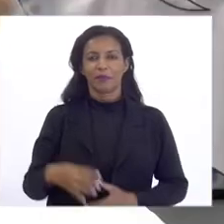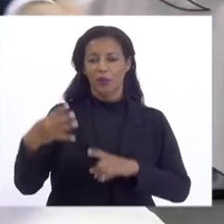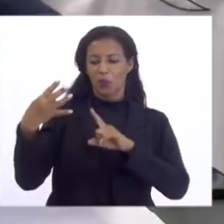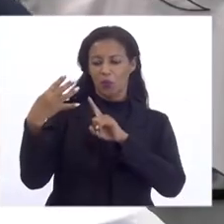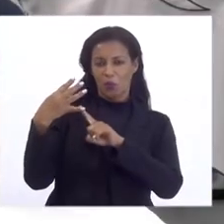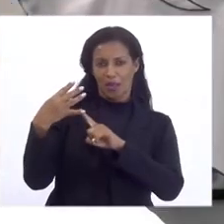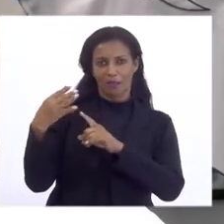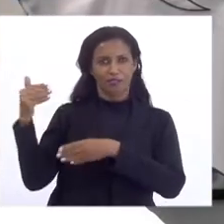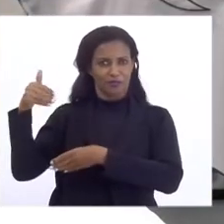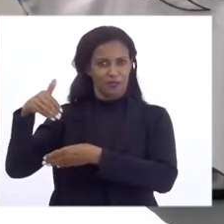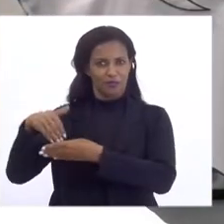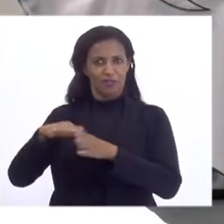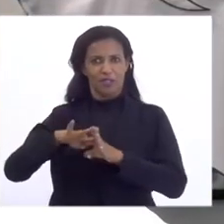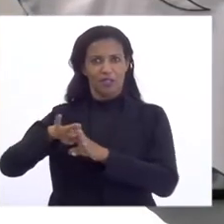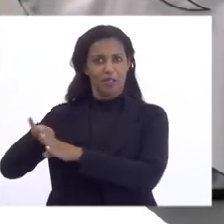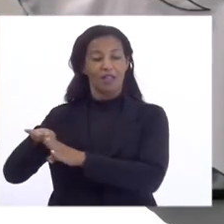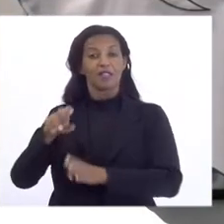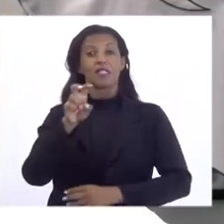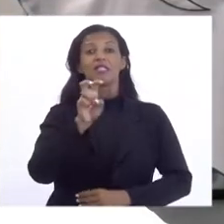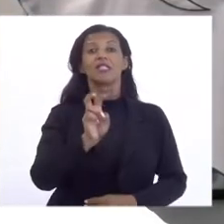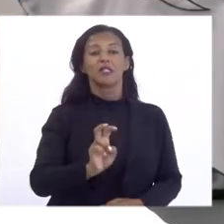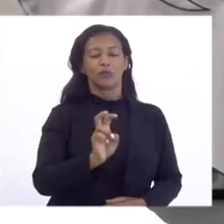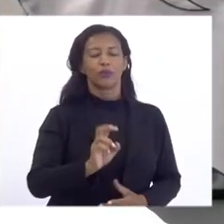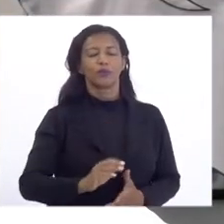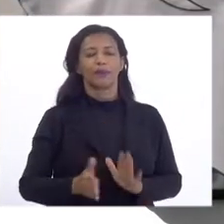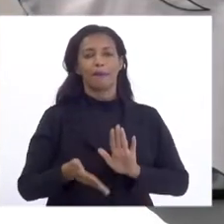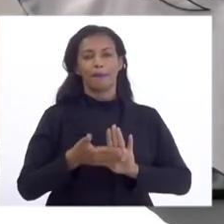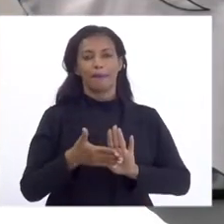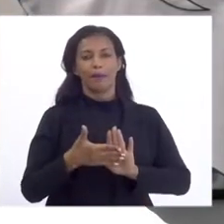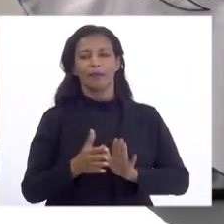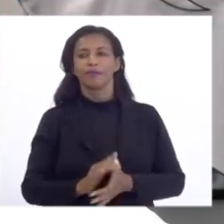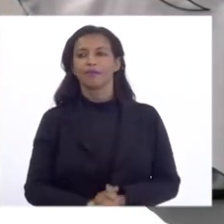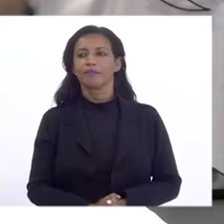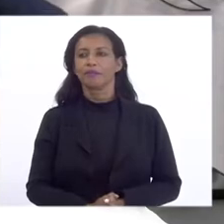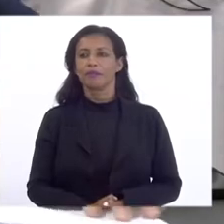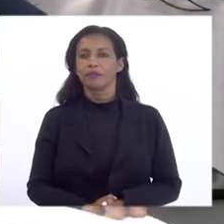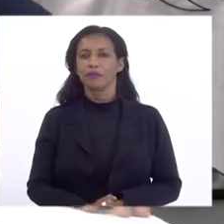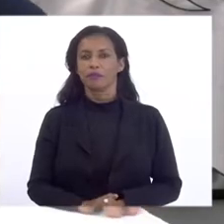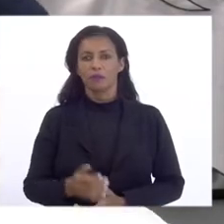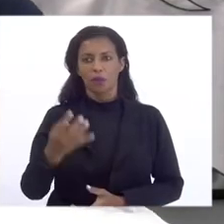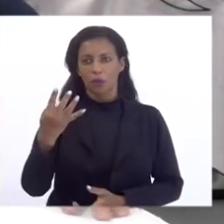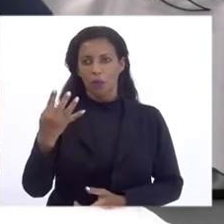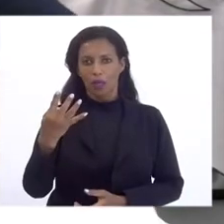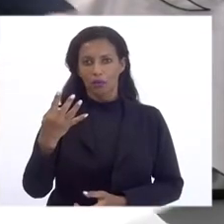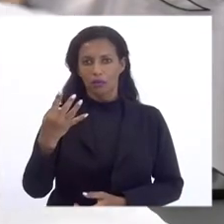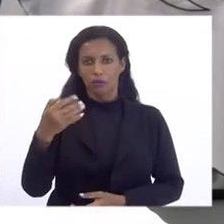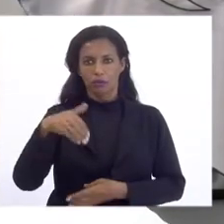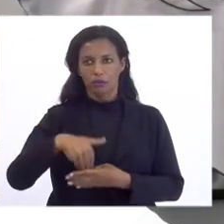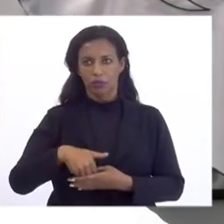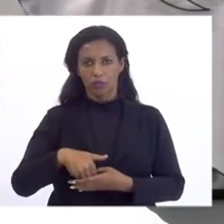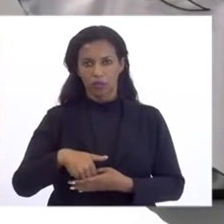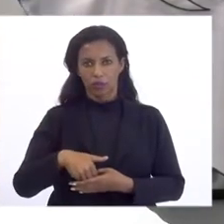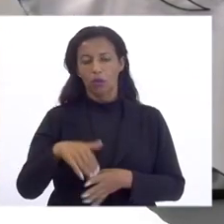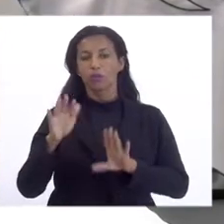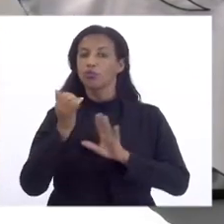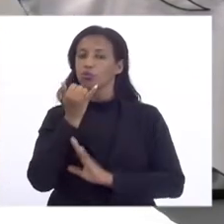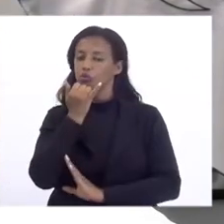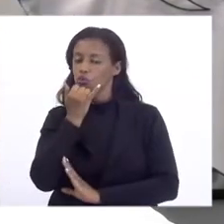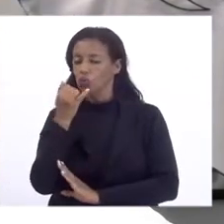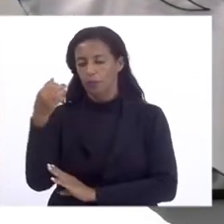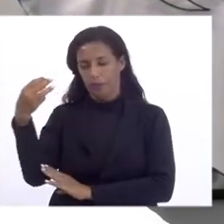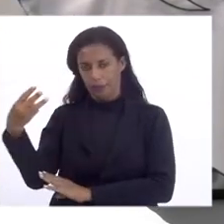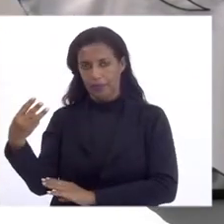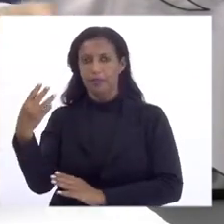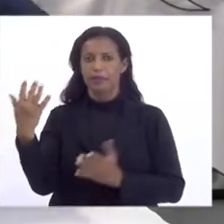já foi votado. O 5. Não, no 4 não foi votado. Ah, não? Não. Não, perdão, 3, desculpa, eu li